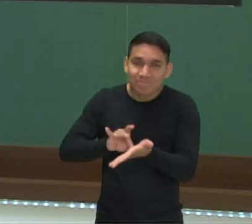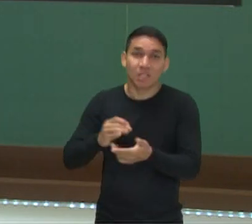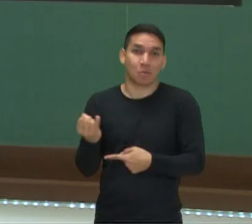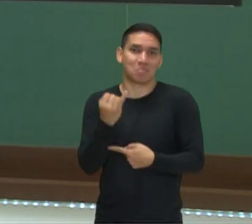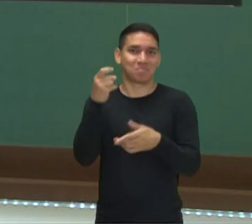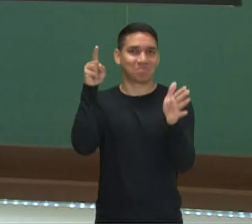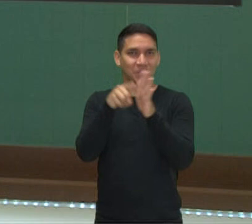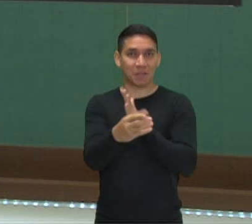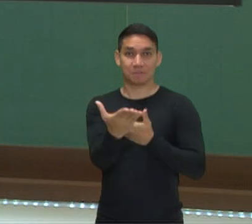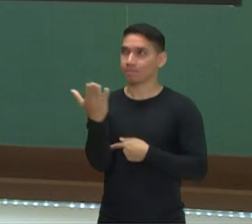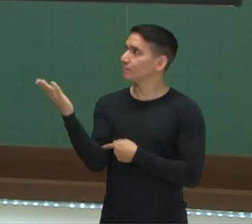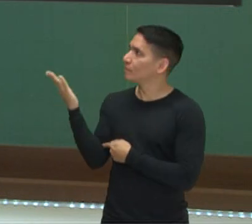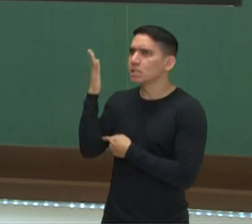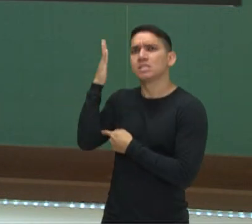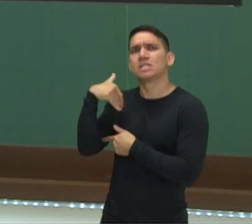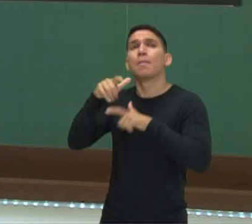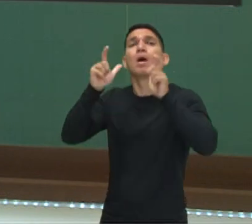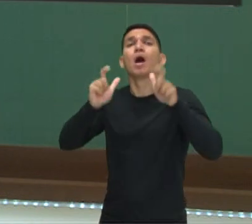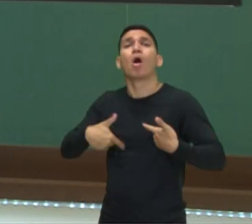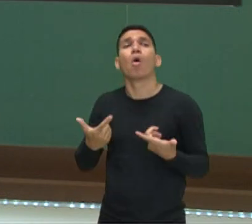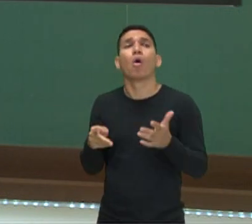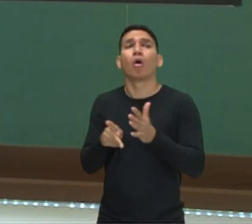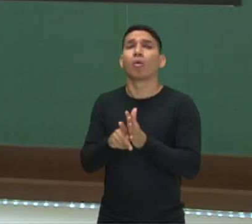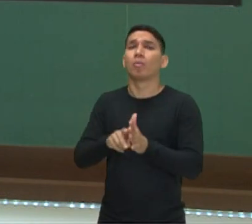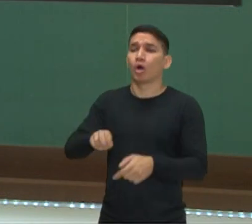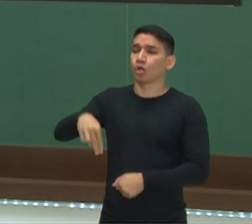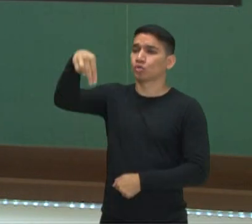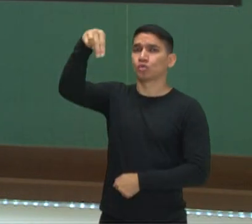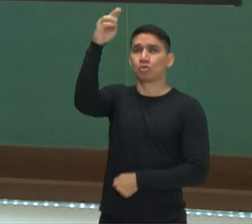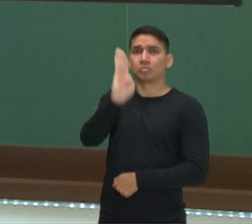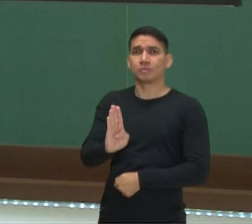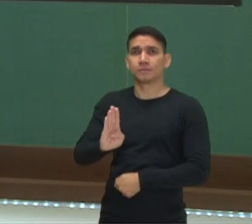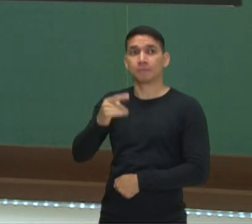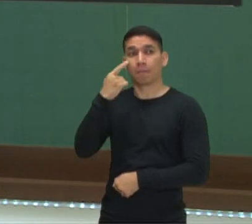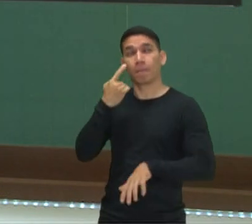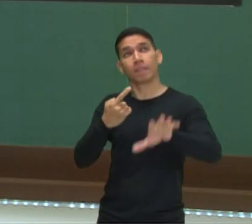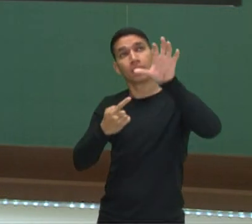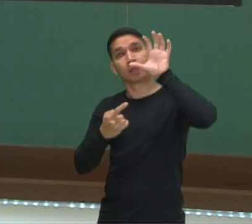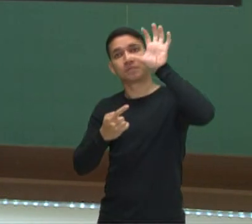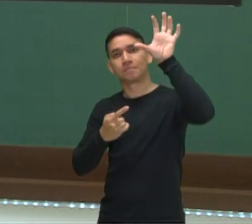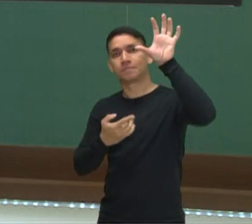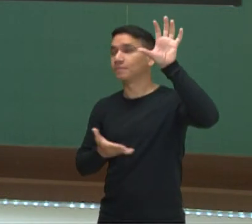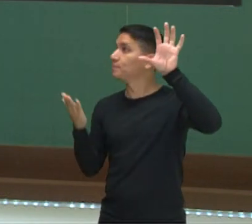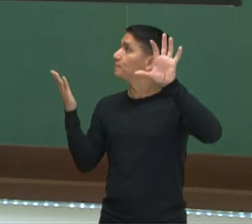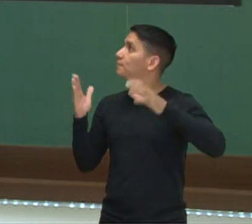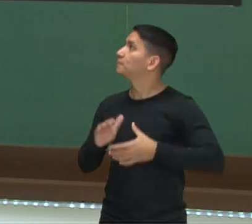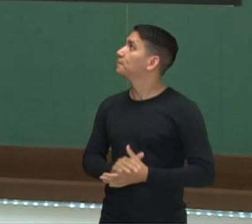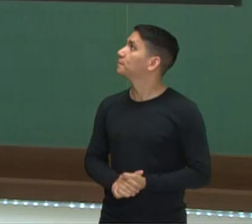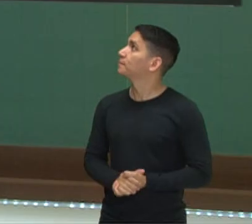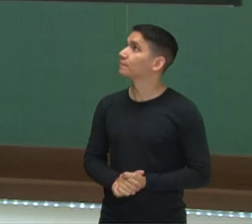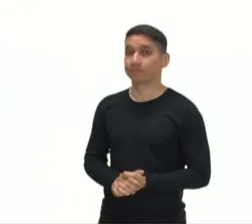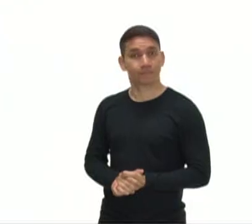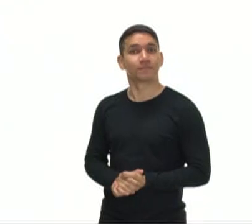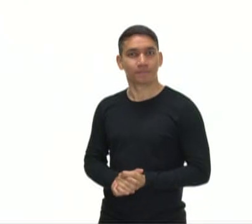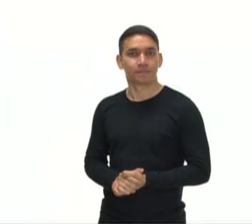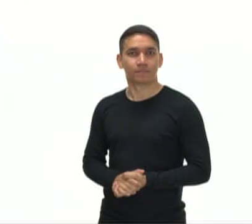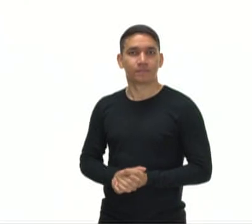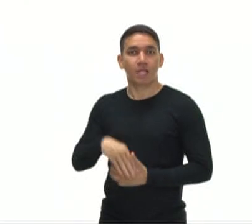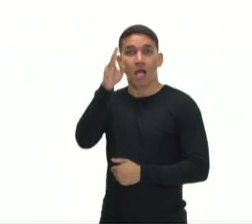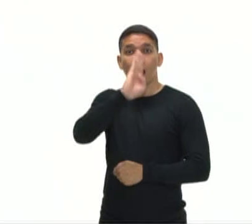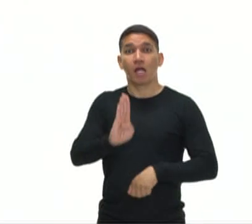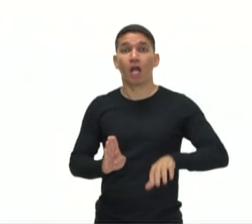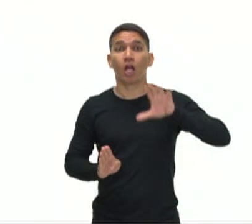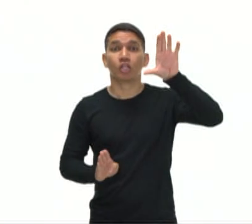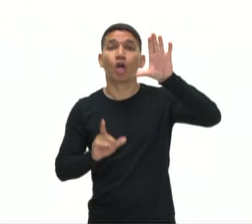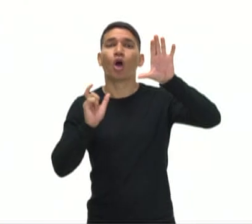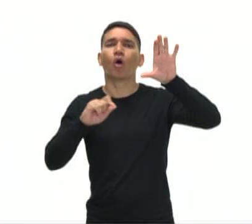perguntei ali para vocês, se vocês sabem onde está a região norte. Vamos pensar juntos ali, Então a região norte é formada ali